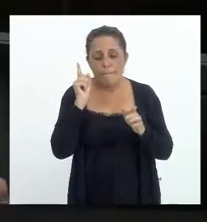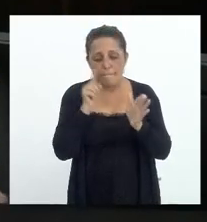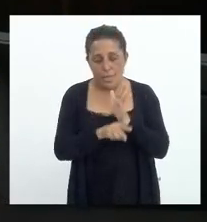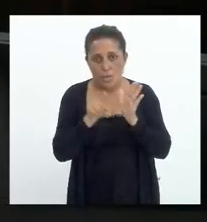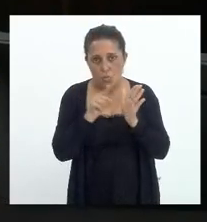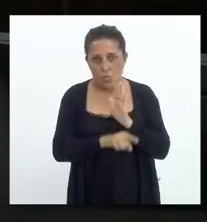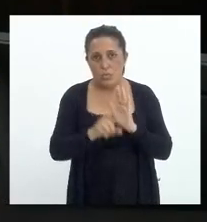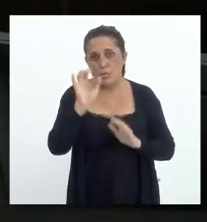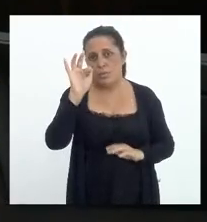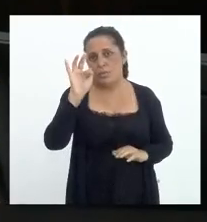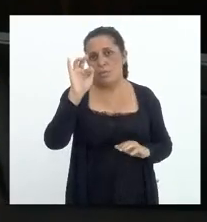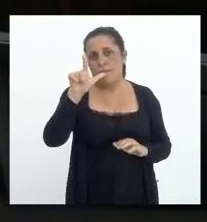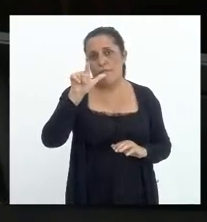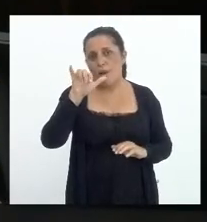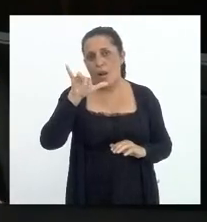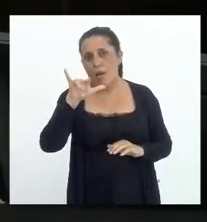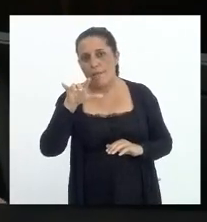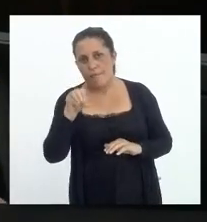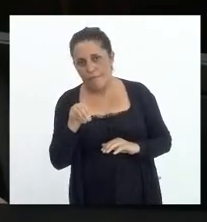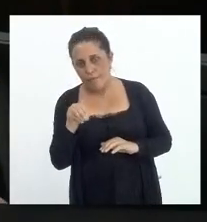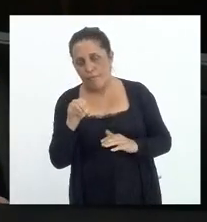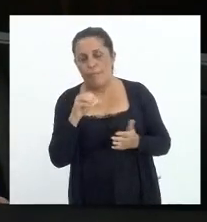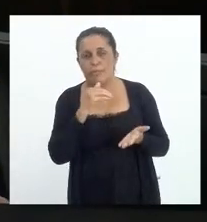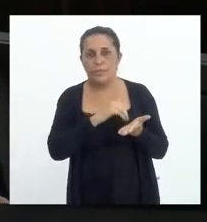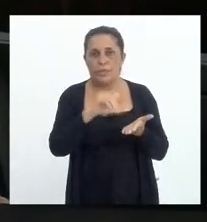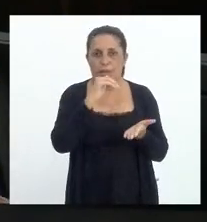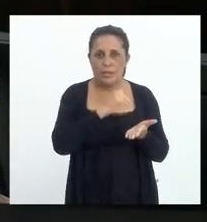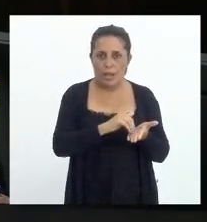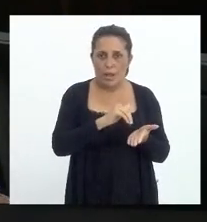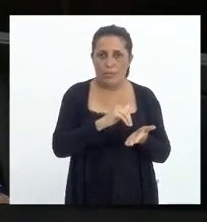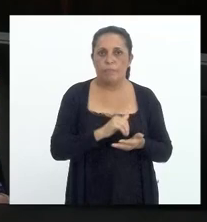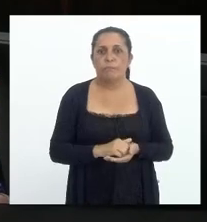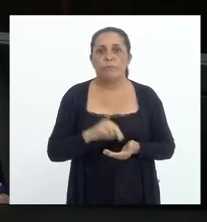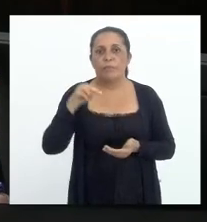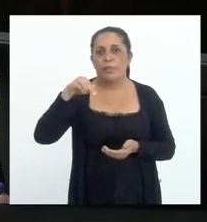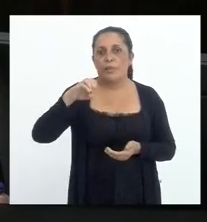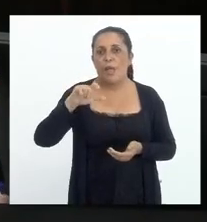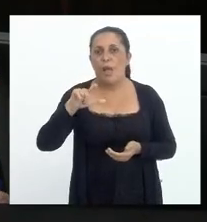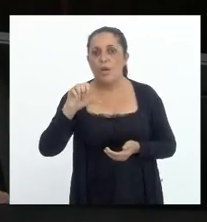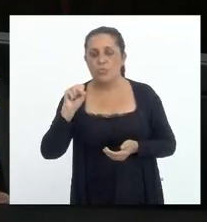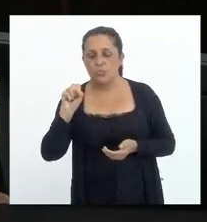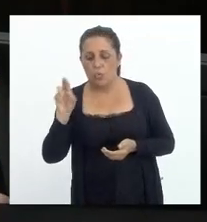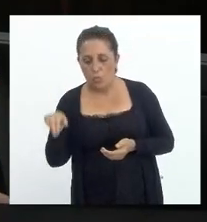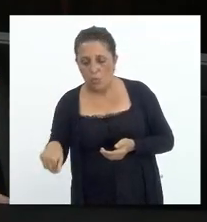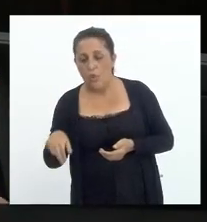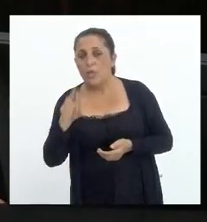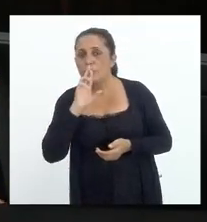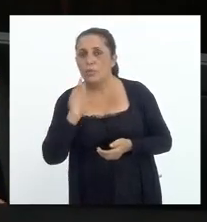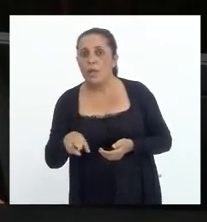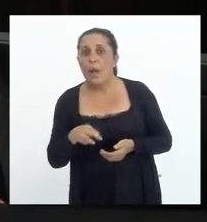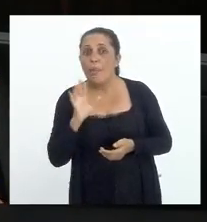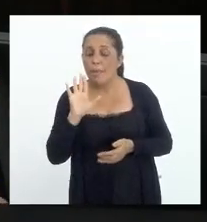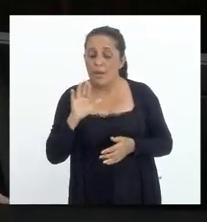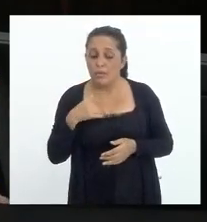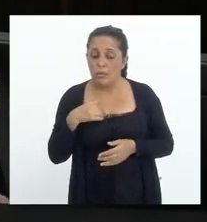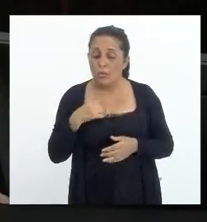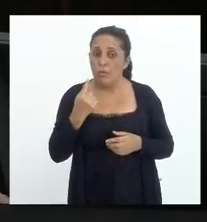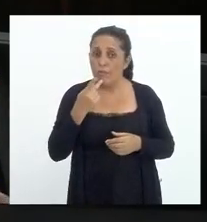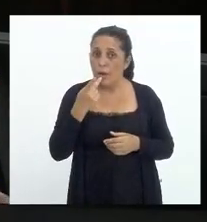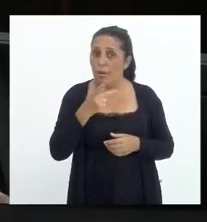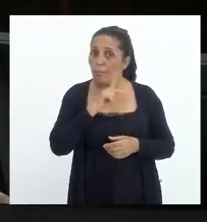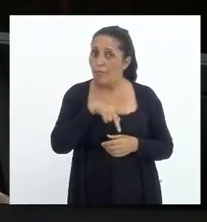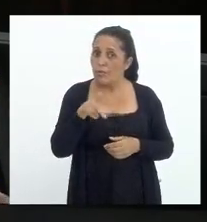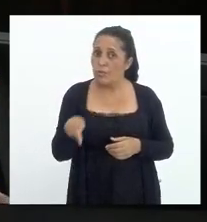Lopes, eu vou passar para o secretário Nelson, mas eu só gostaria de frisar uma coisa importante, professor. A